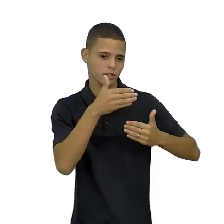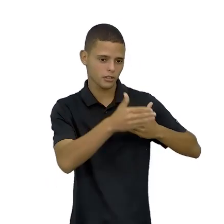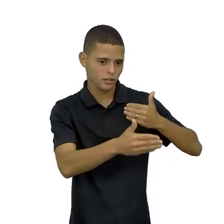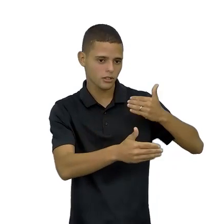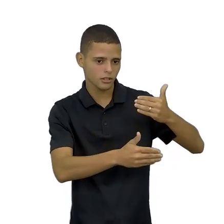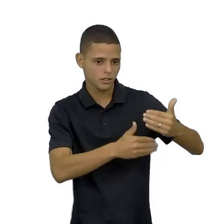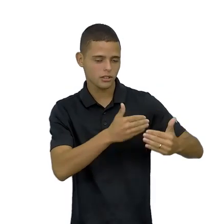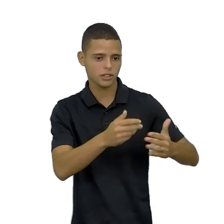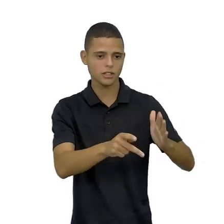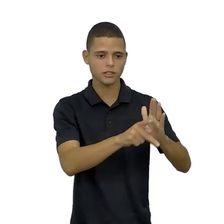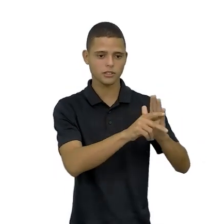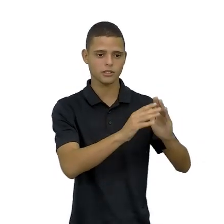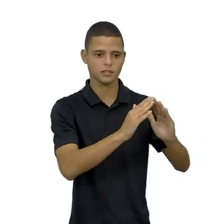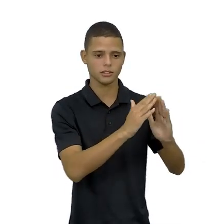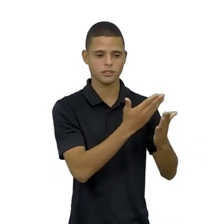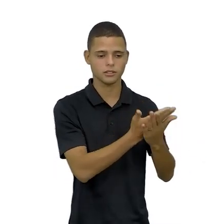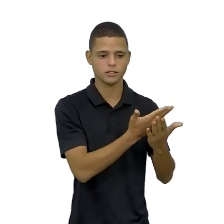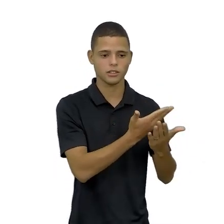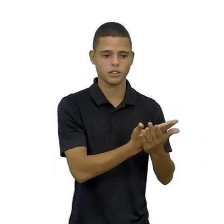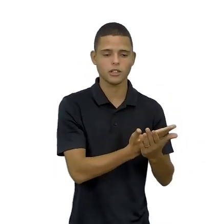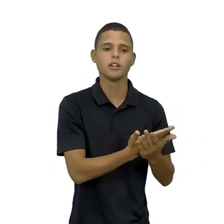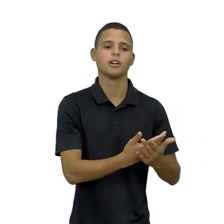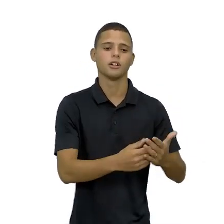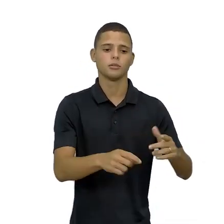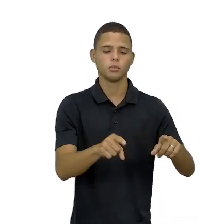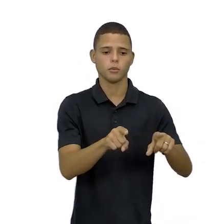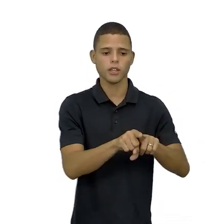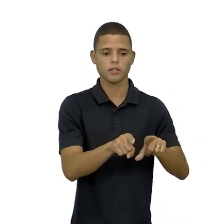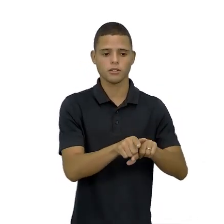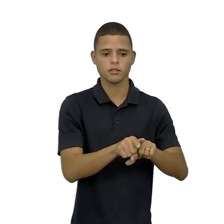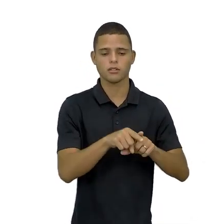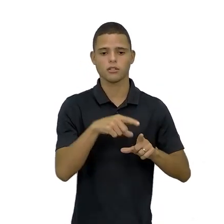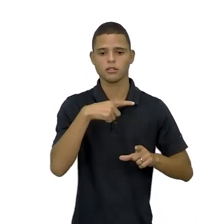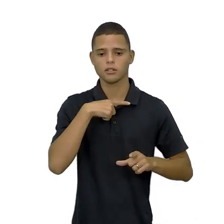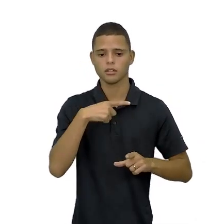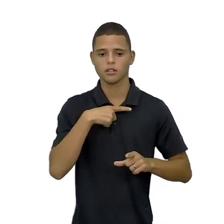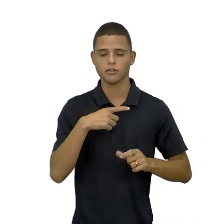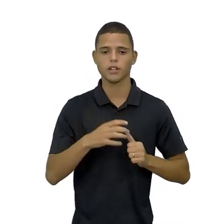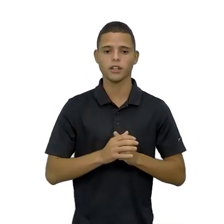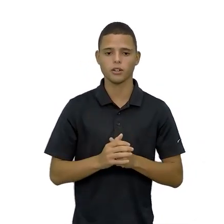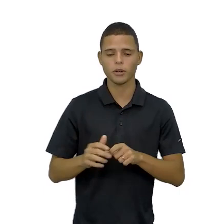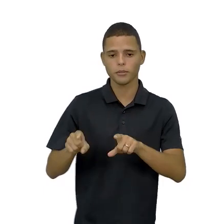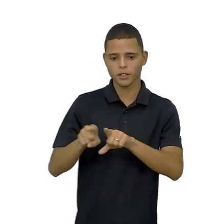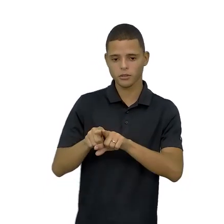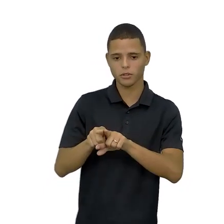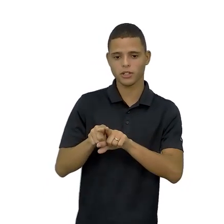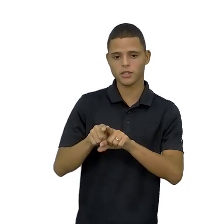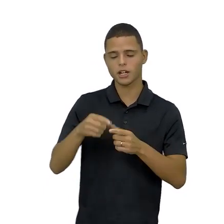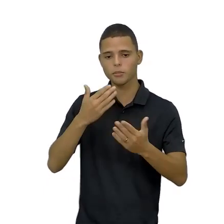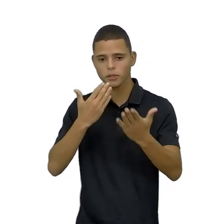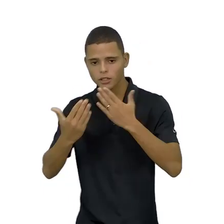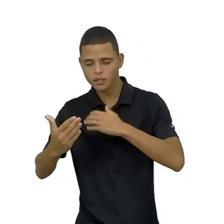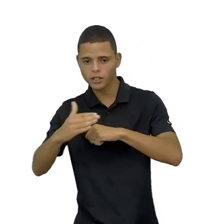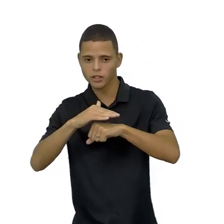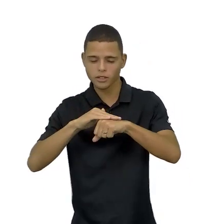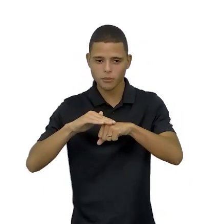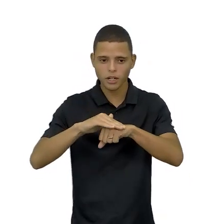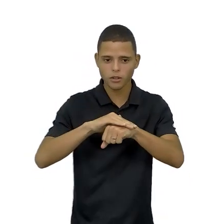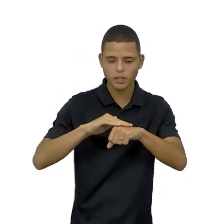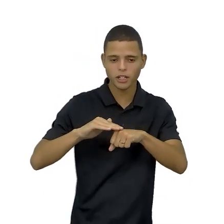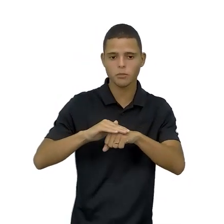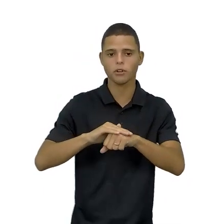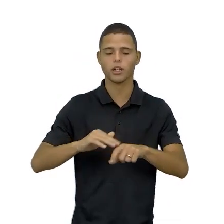da escolarização. Então, essa habilidade 3.5 é uma habilidade que começa no 3º ano e